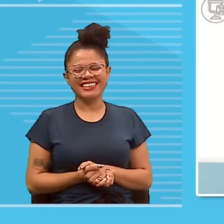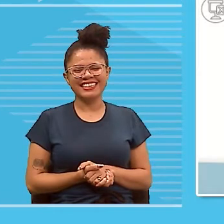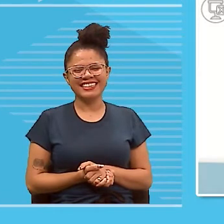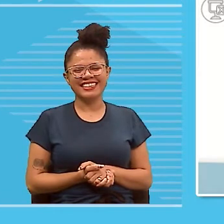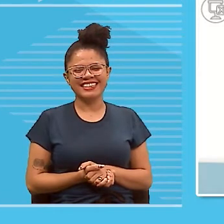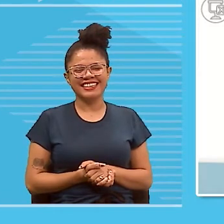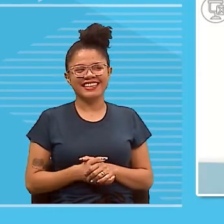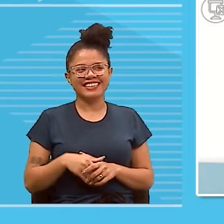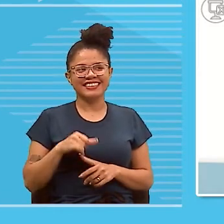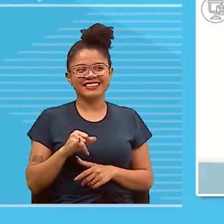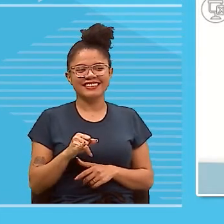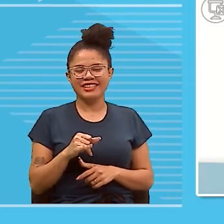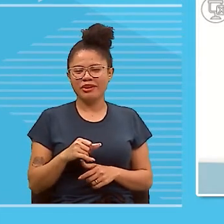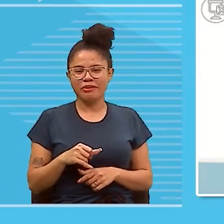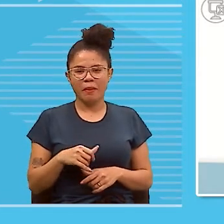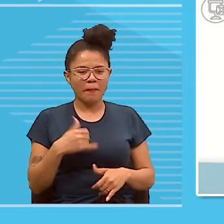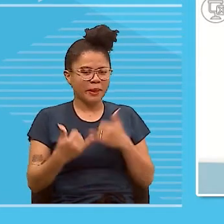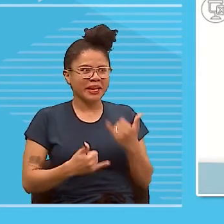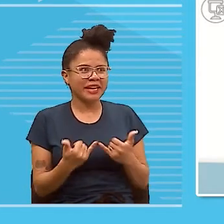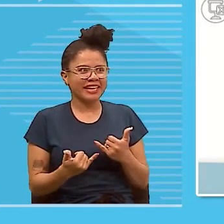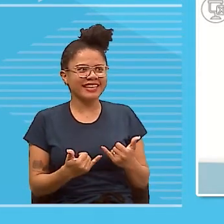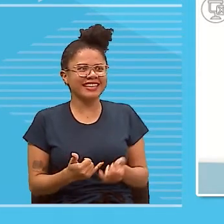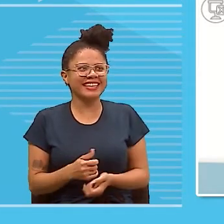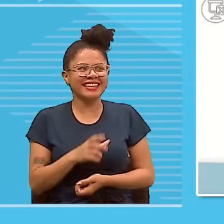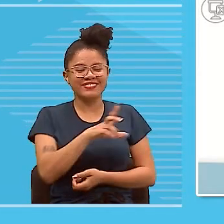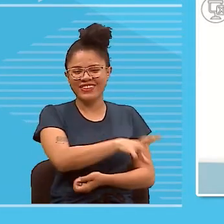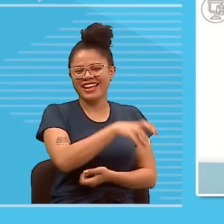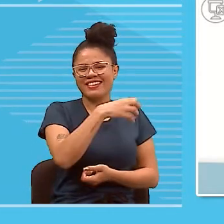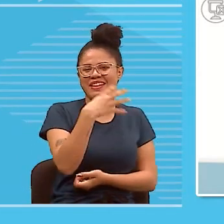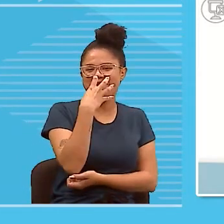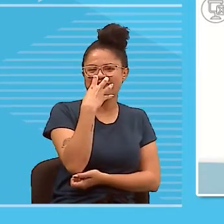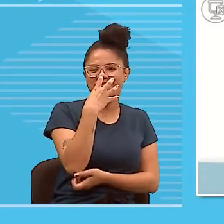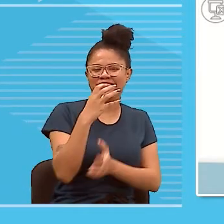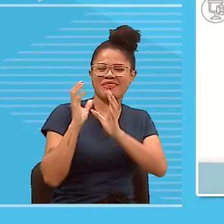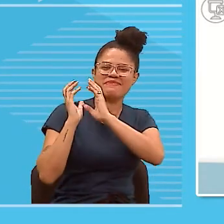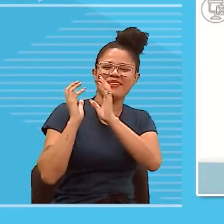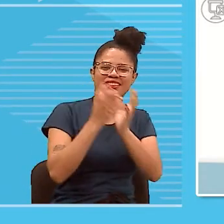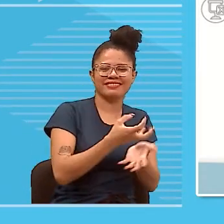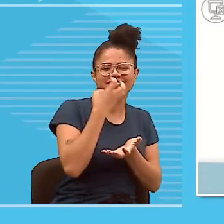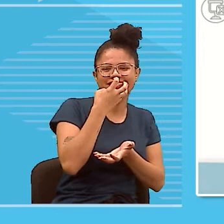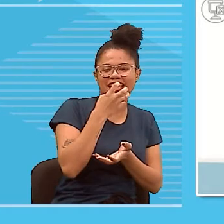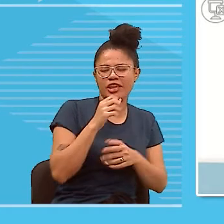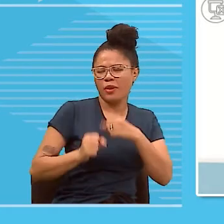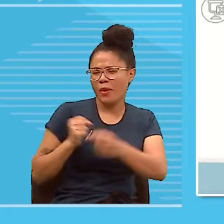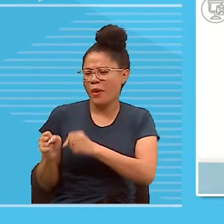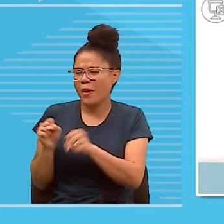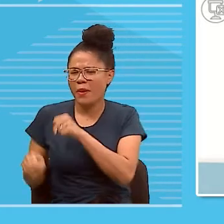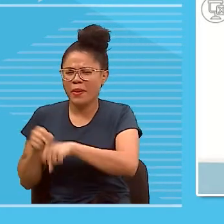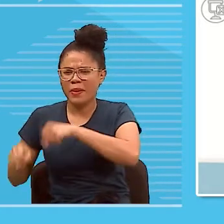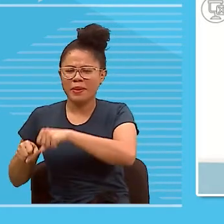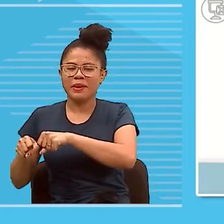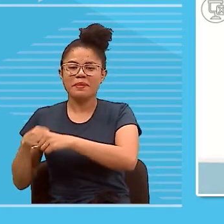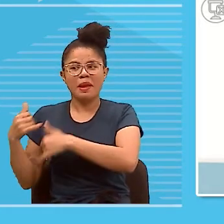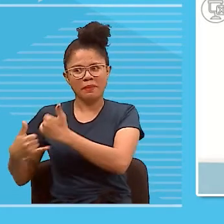E se eu fizer qualquer gracinha para ele ele pega uma bolinha que tem do lado e vai querer brincar comigo como é que é uma